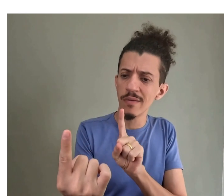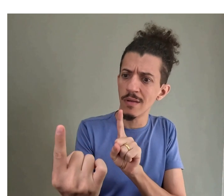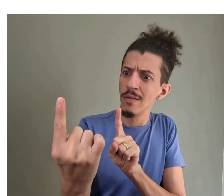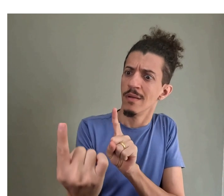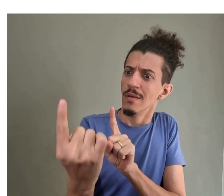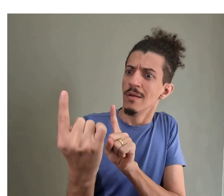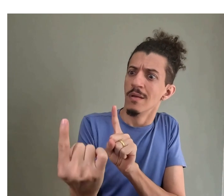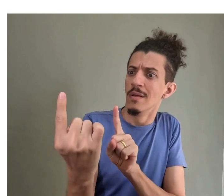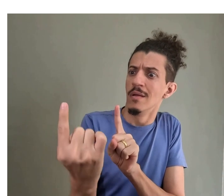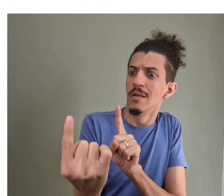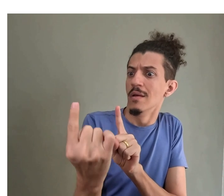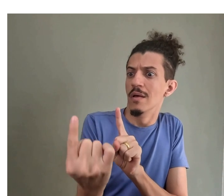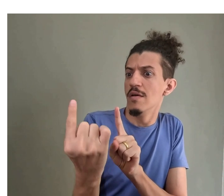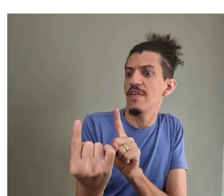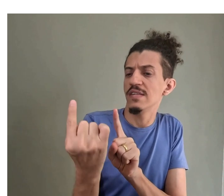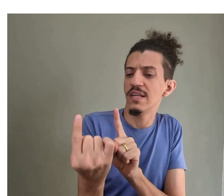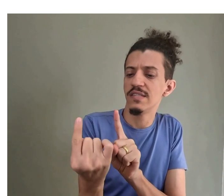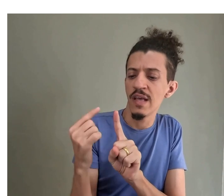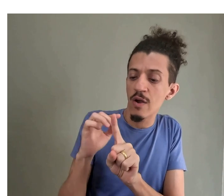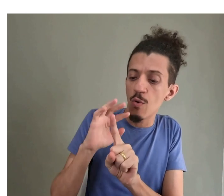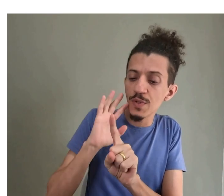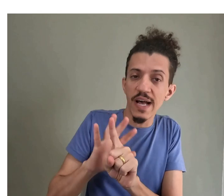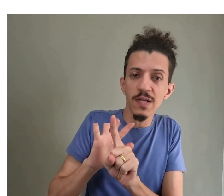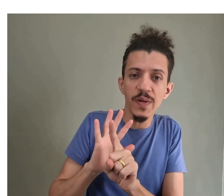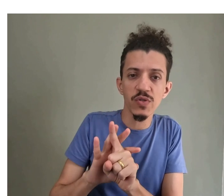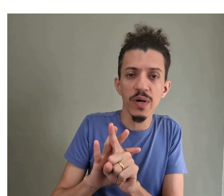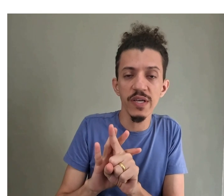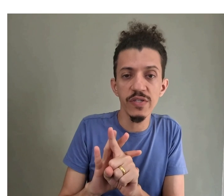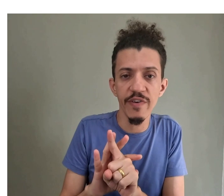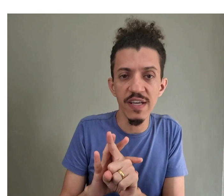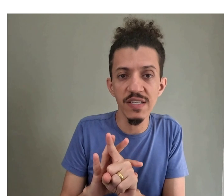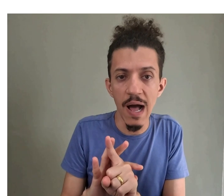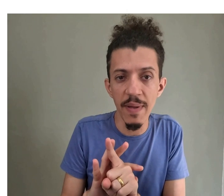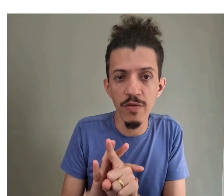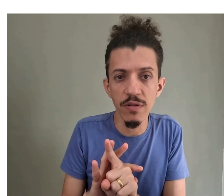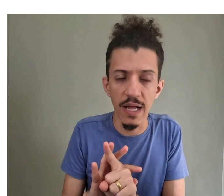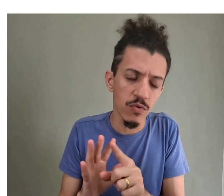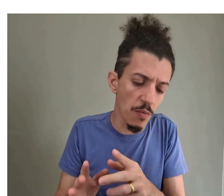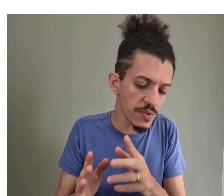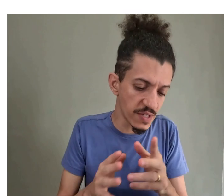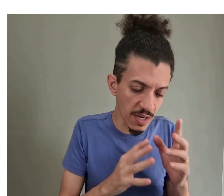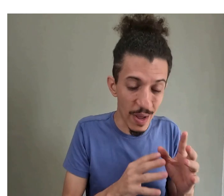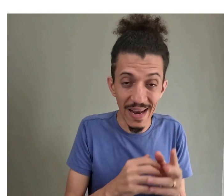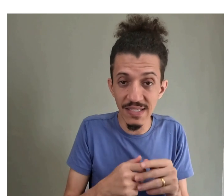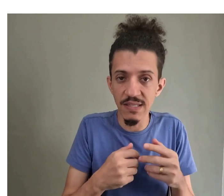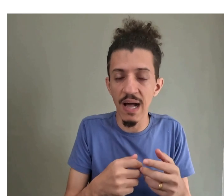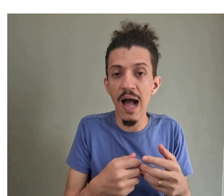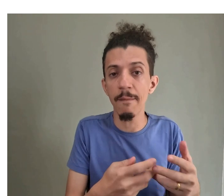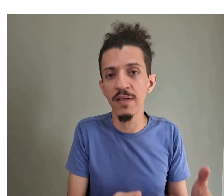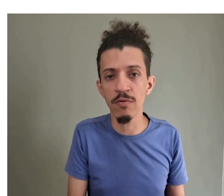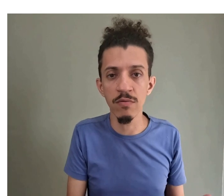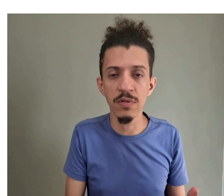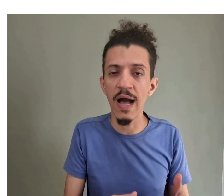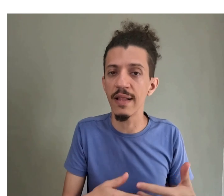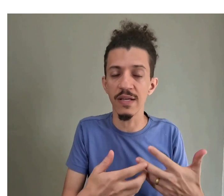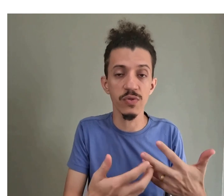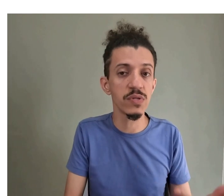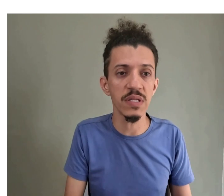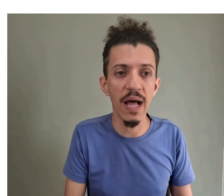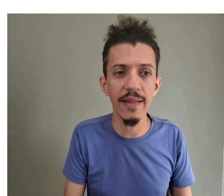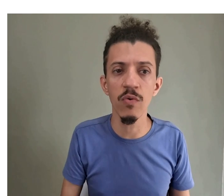aqui e fazer assim, é como se essa pessoa aqui estivesse amedrontada. Como se não, ela está